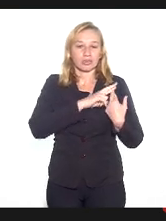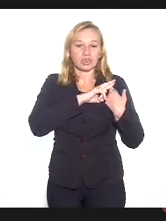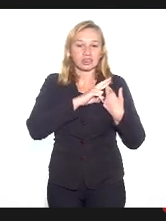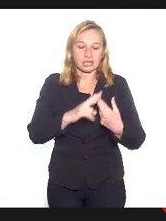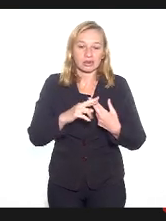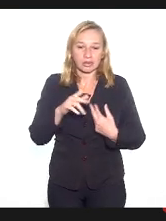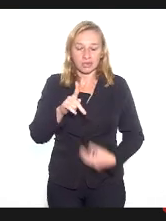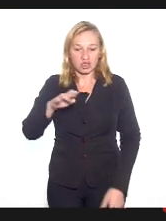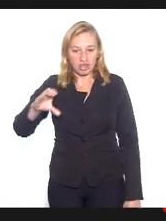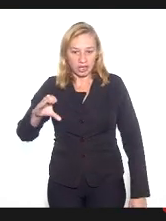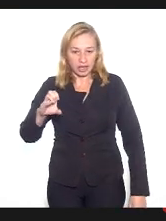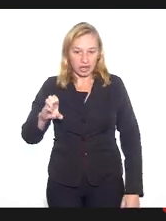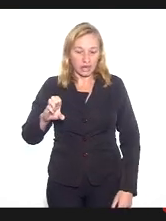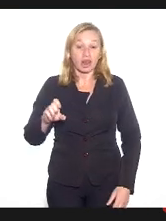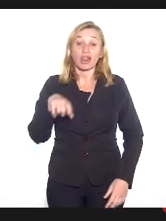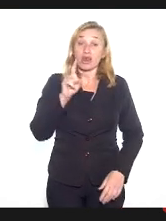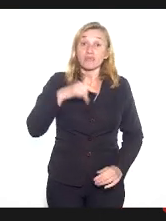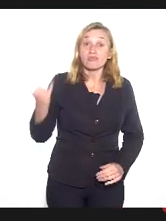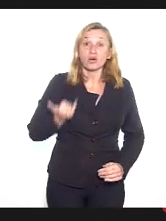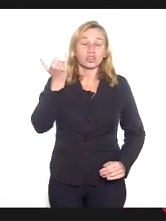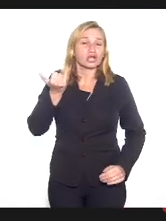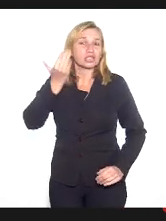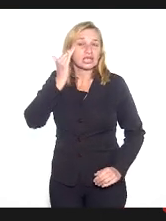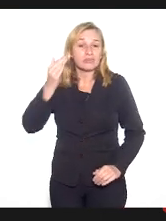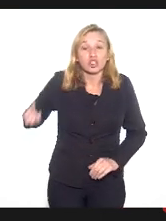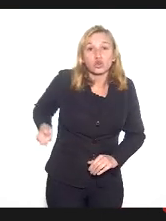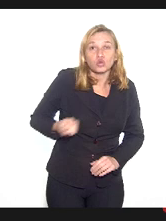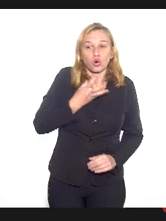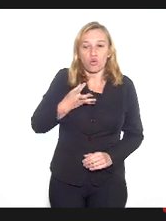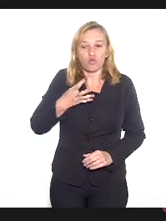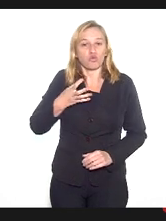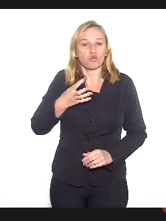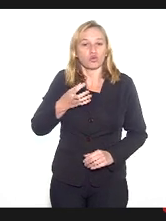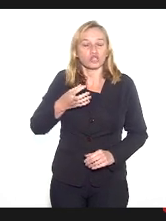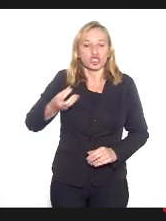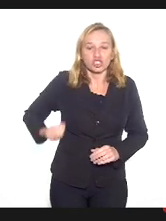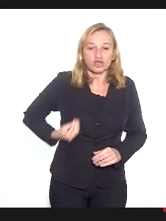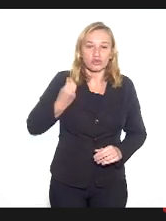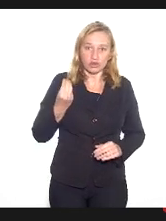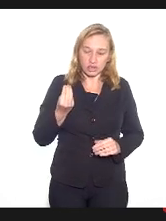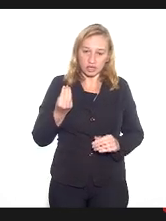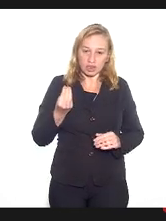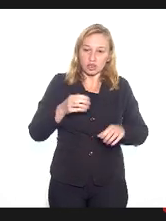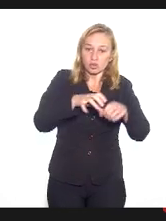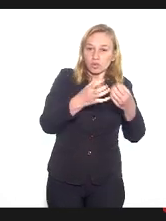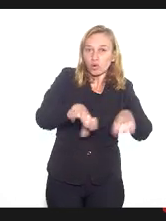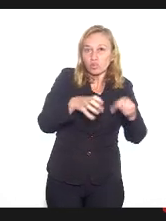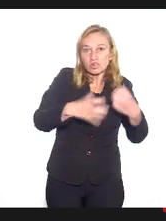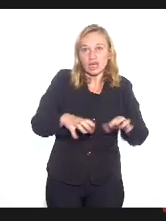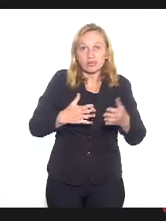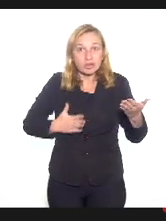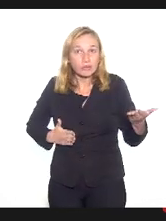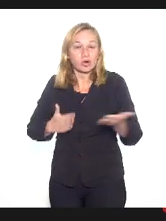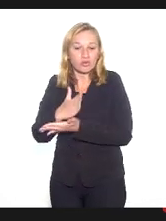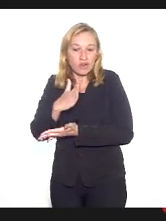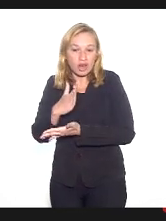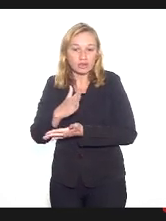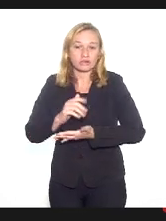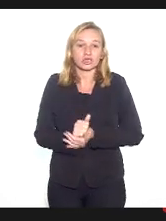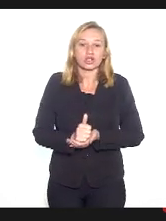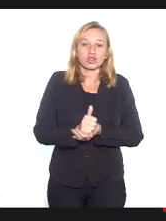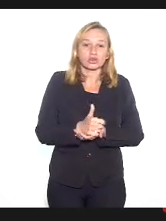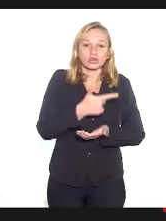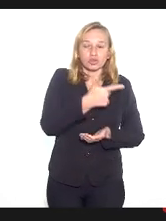esse novo parecer, esse novo entendimento da PGE, que trata-se de vidas, né, de concursados aí aprovados desde